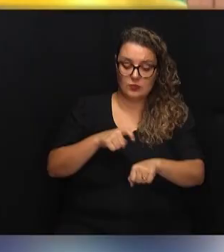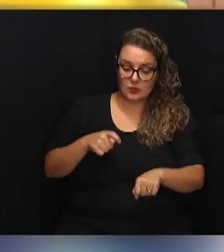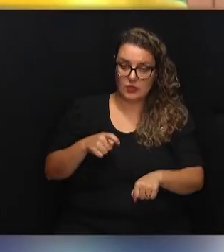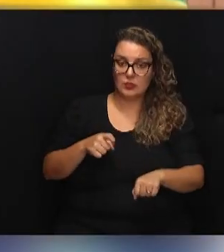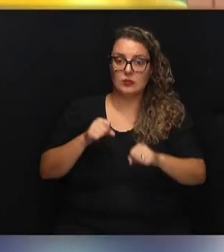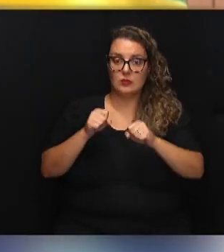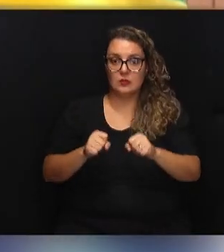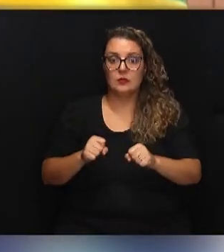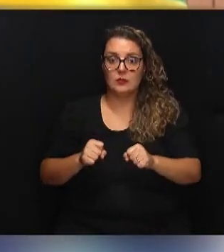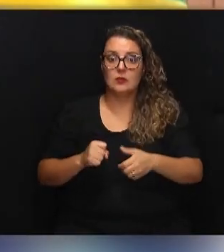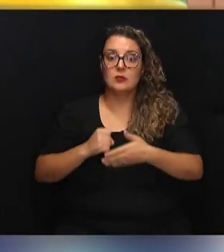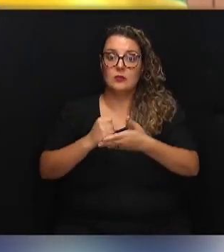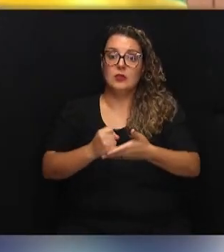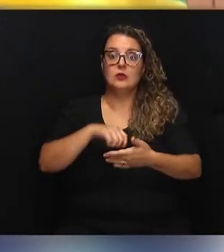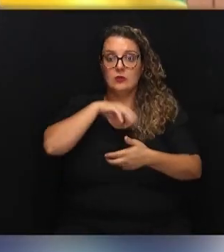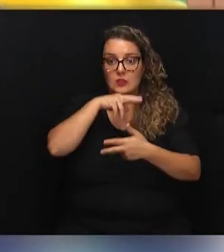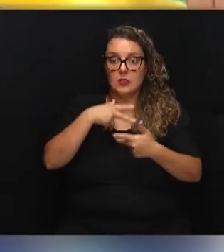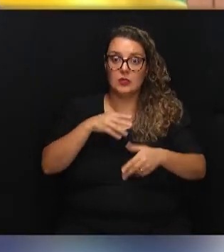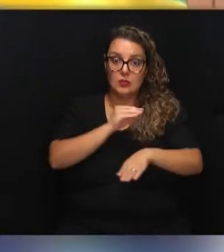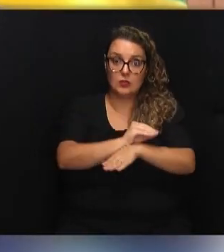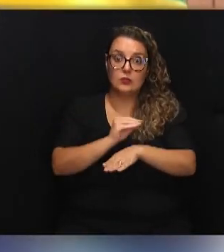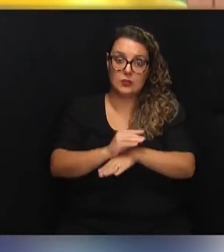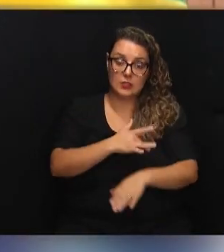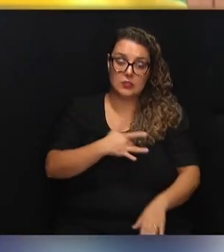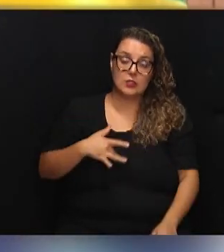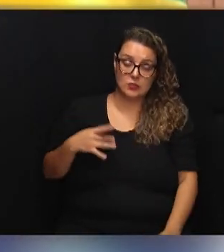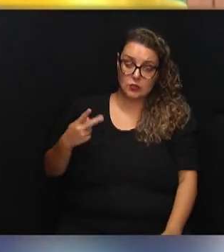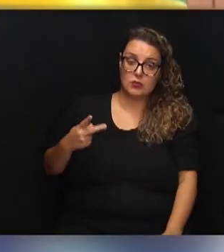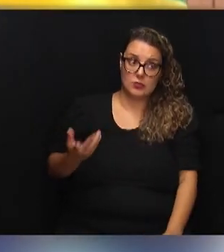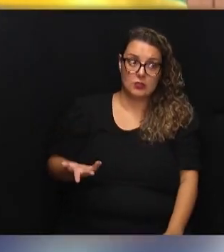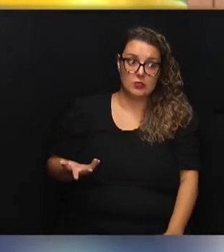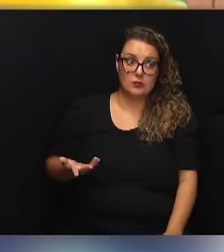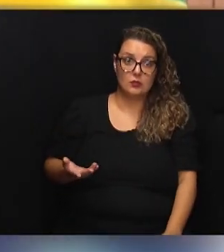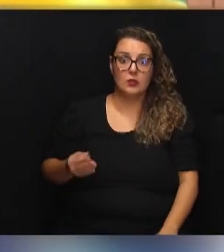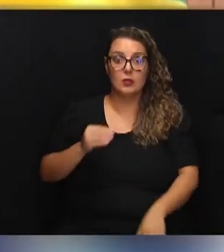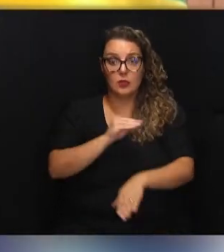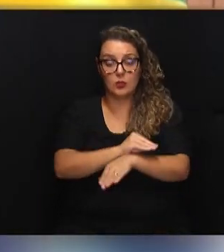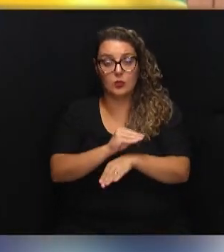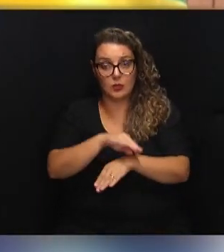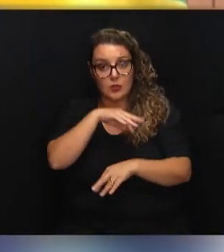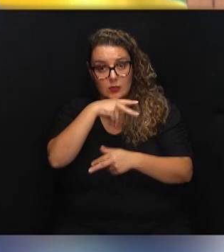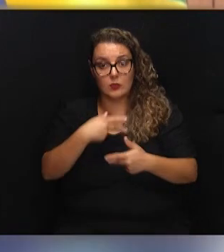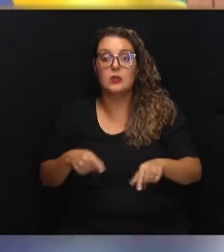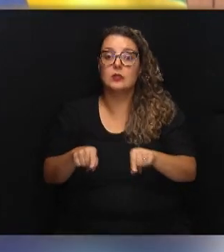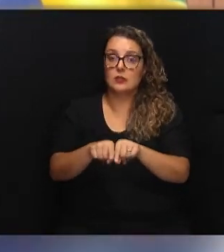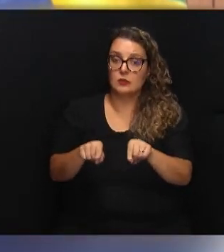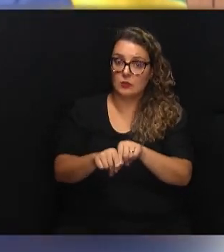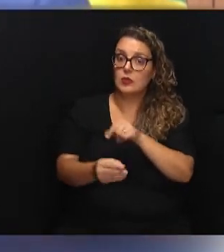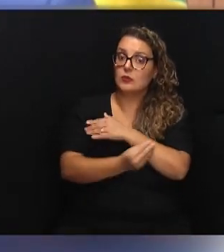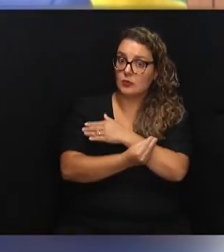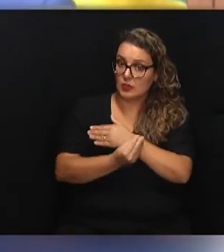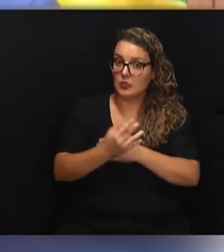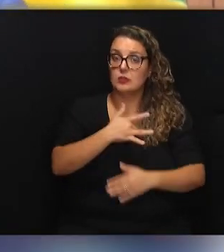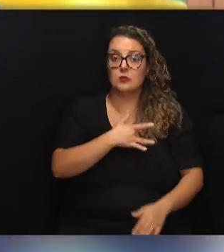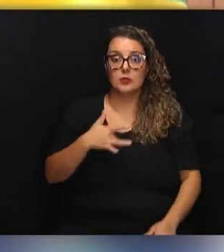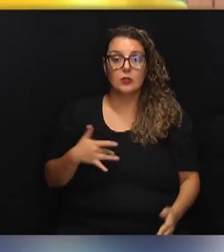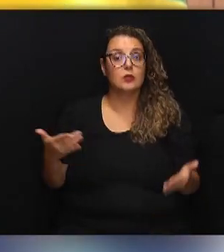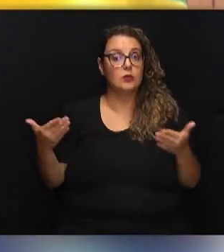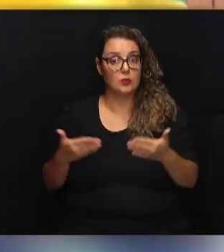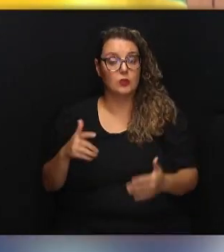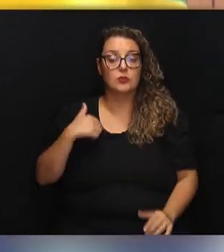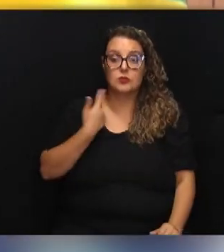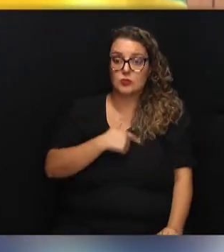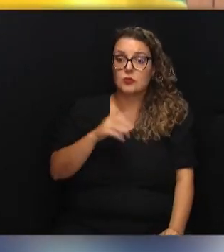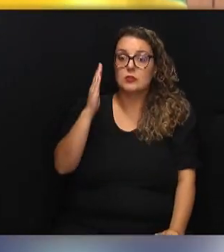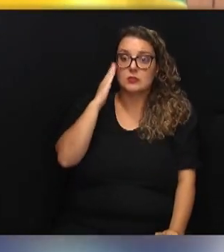poder levar o seu animal e cuidar mais da saúde dele. Embora cuidando do seu animal, você também está cuidando da sua saúde. E hoje a gente sabe